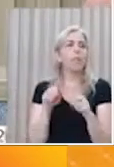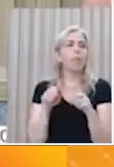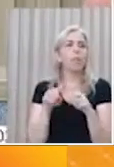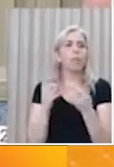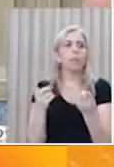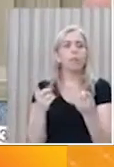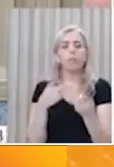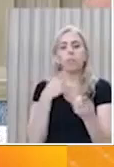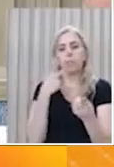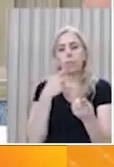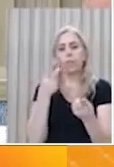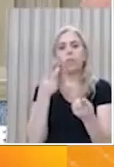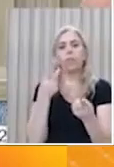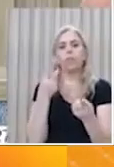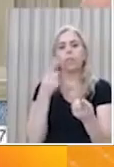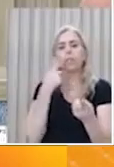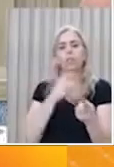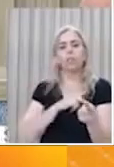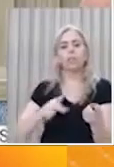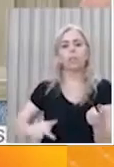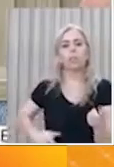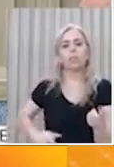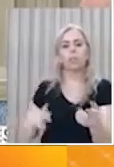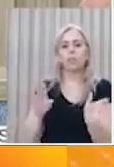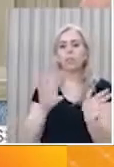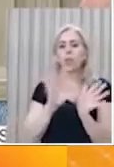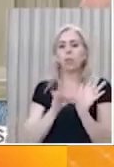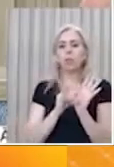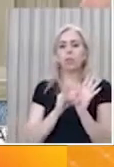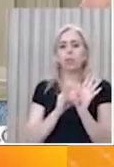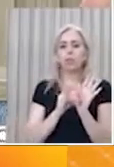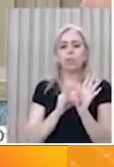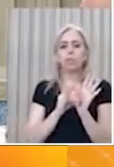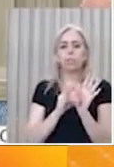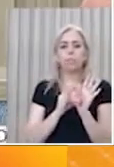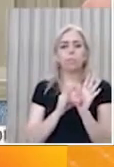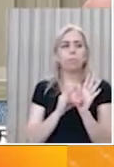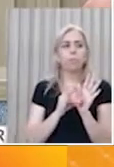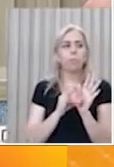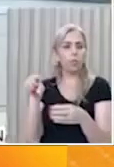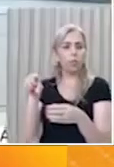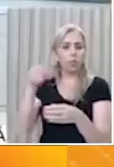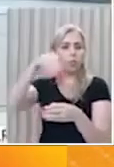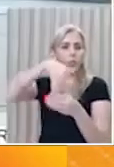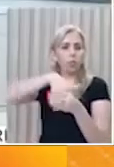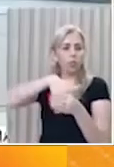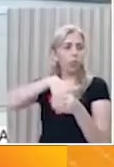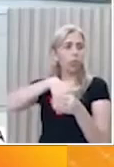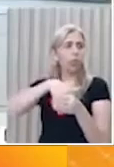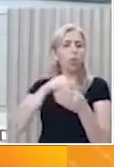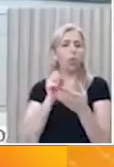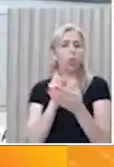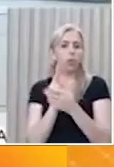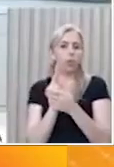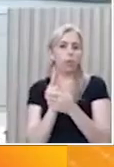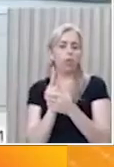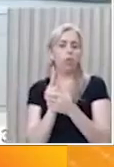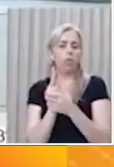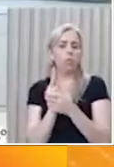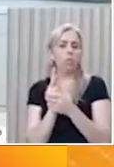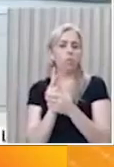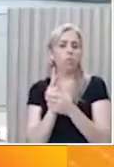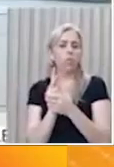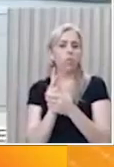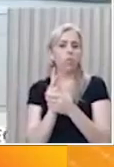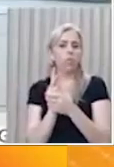partir de agora então esse caso passa a ser investigado porque foi aberto uma CPI e foi votada a investigação ou não desse caso